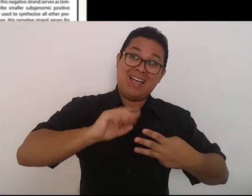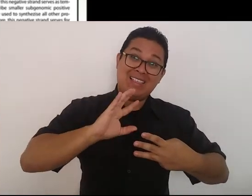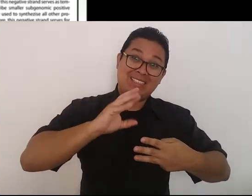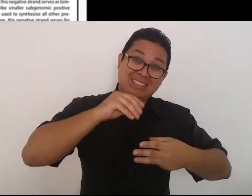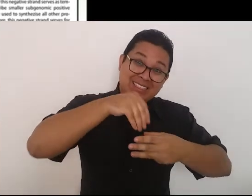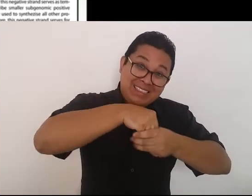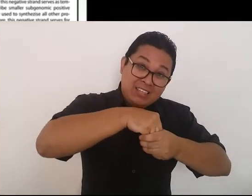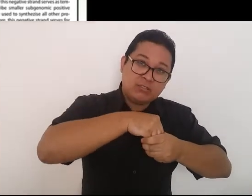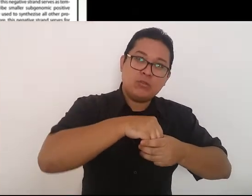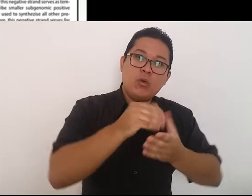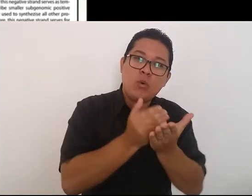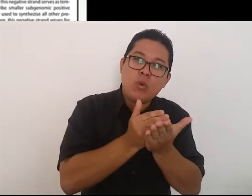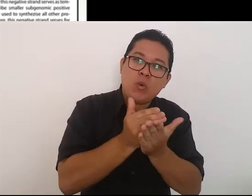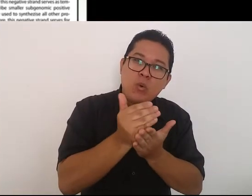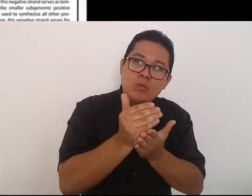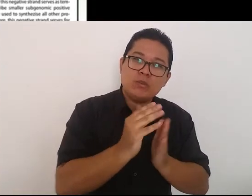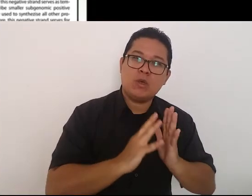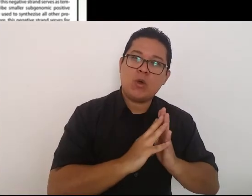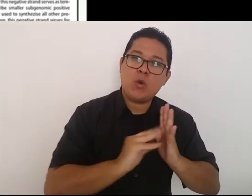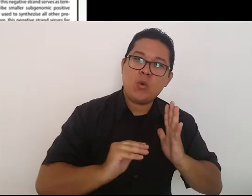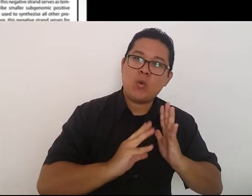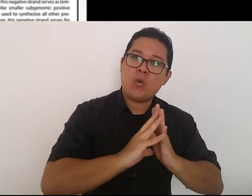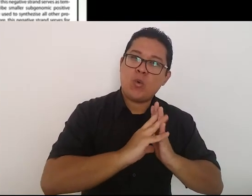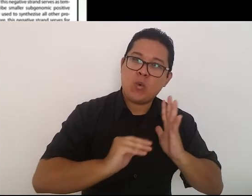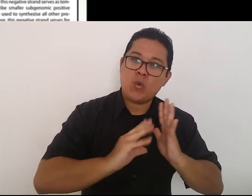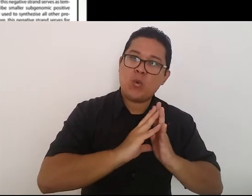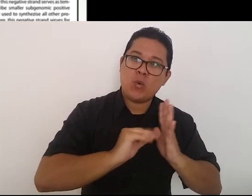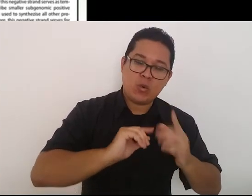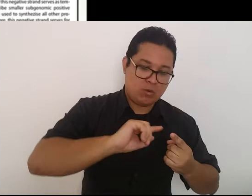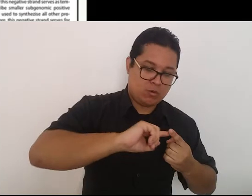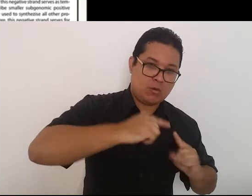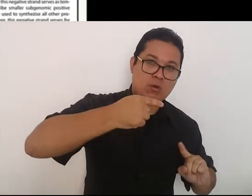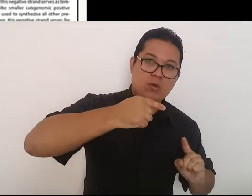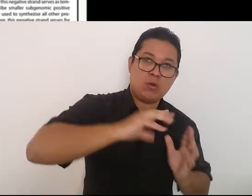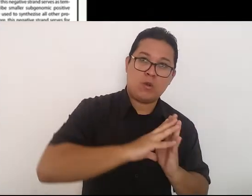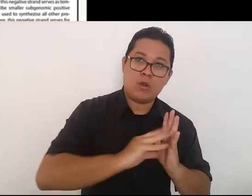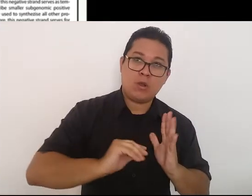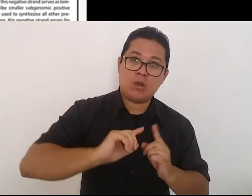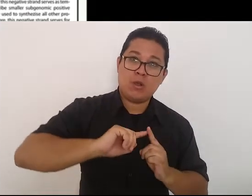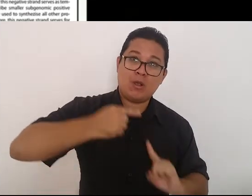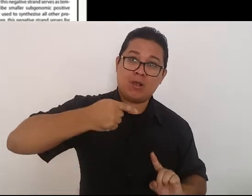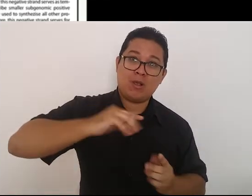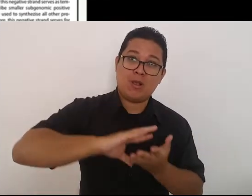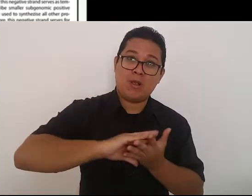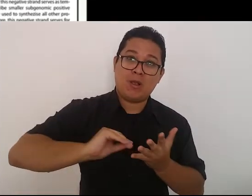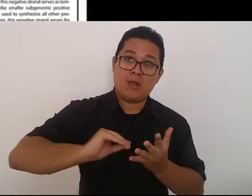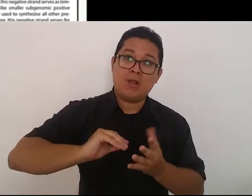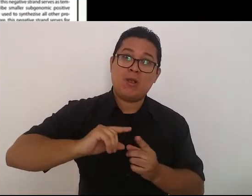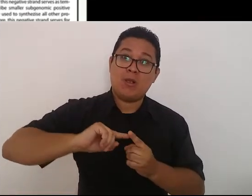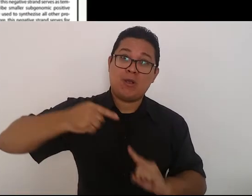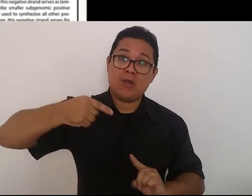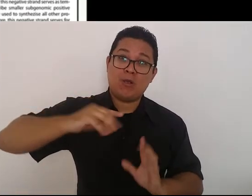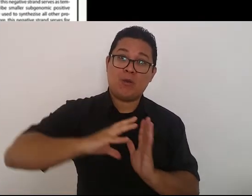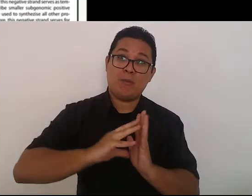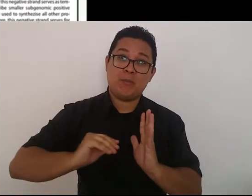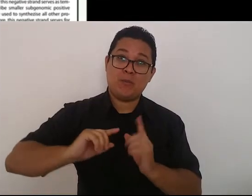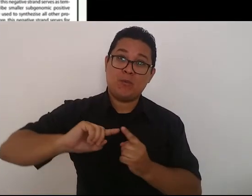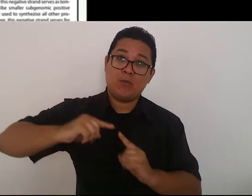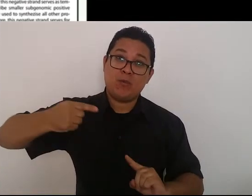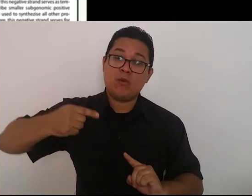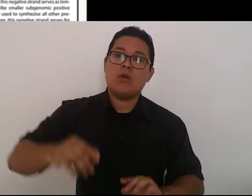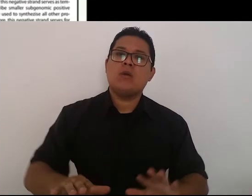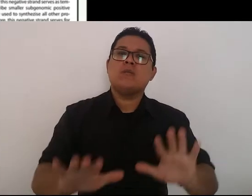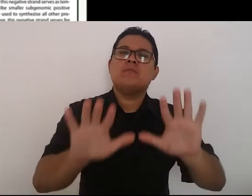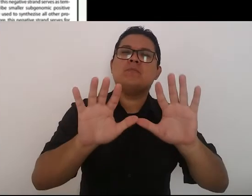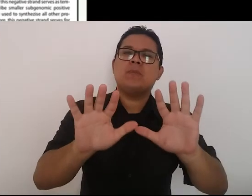cópias desse RNA, mas na verdade ele faz um DNA